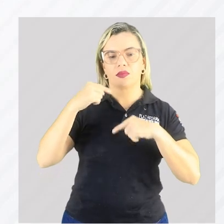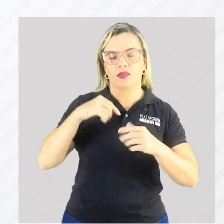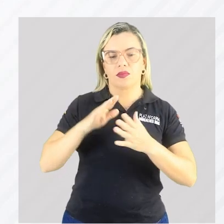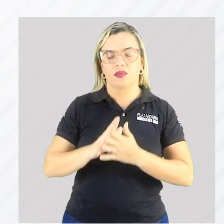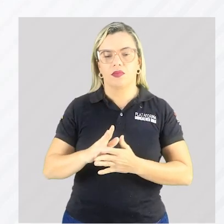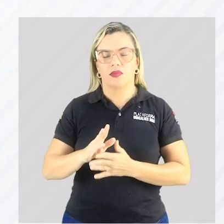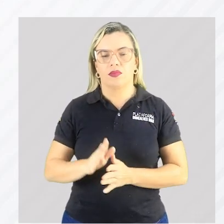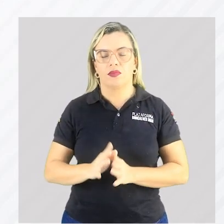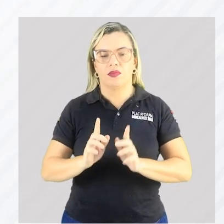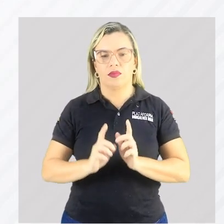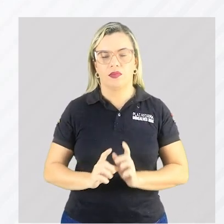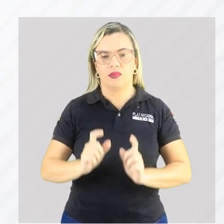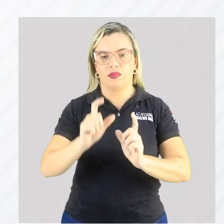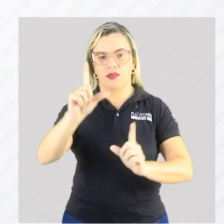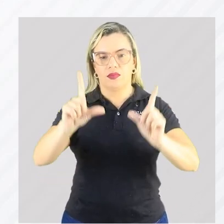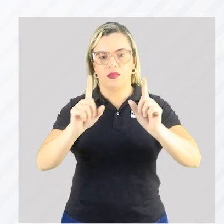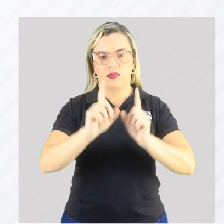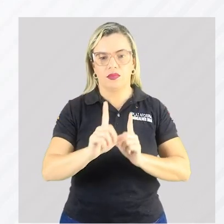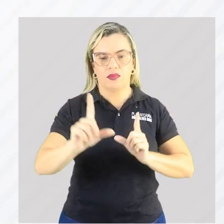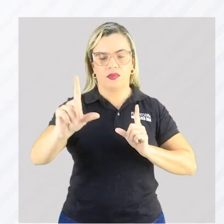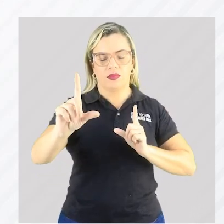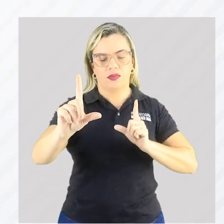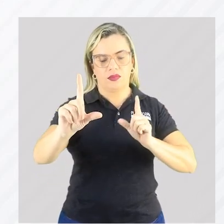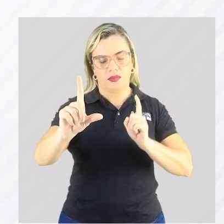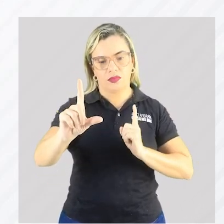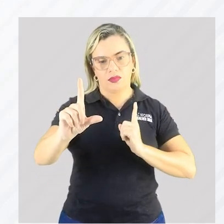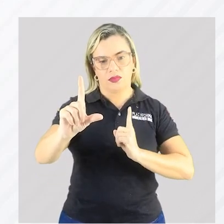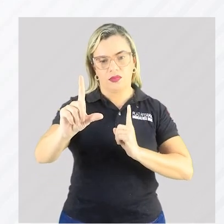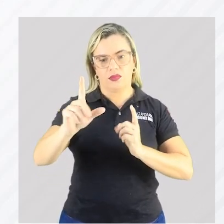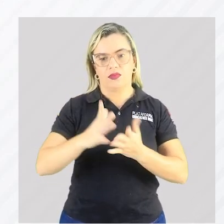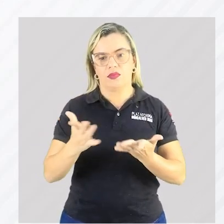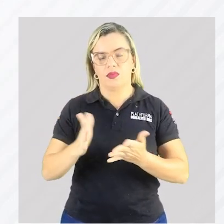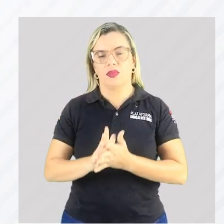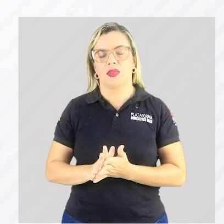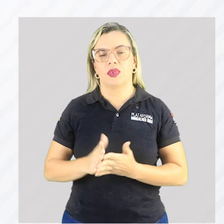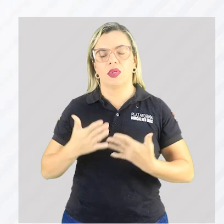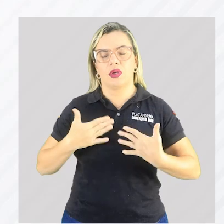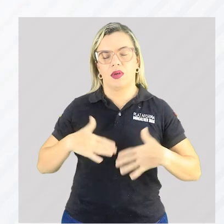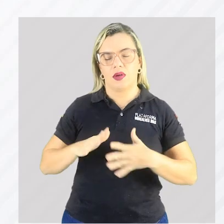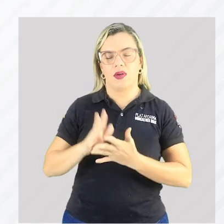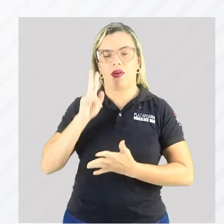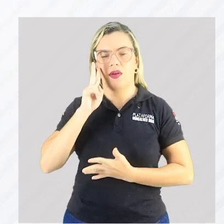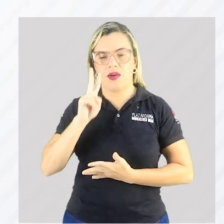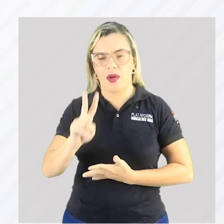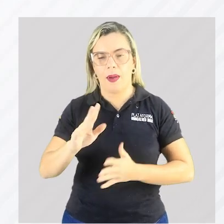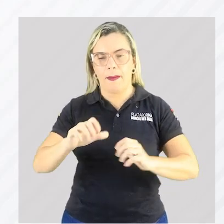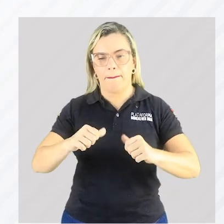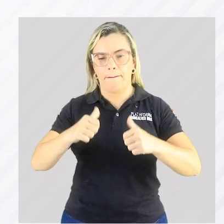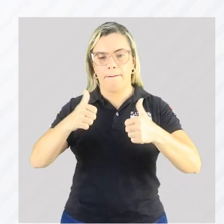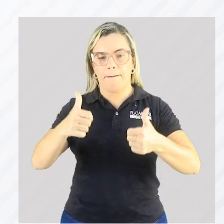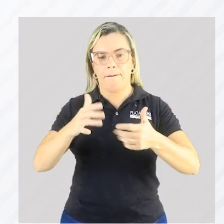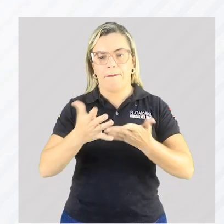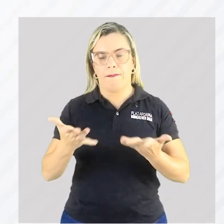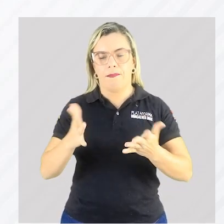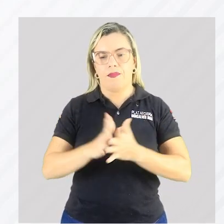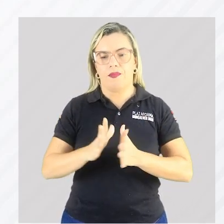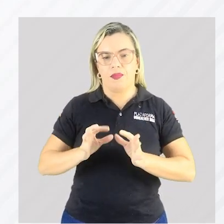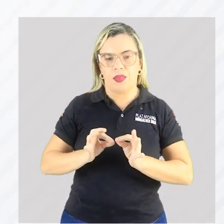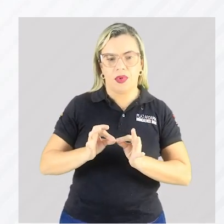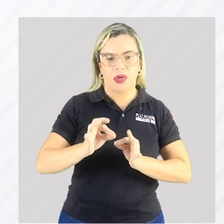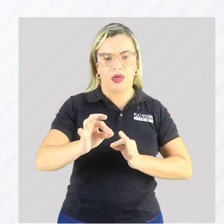posicionar em frente a ela, com o conforto visual. A distância da televisão em